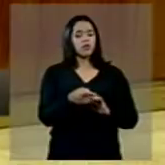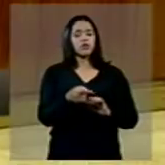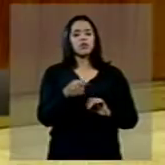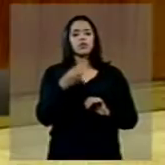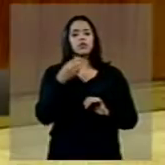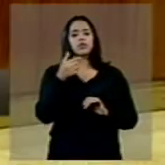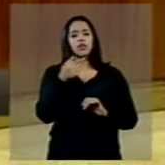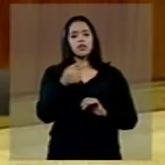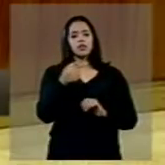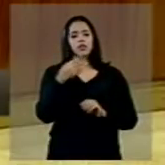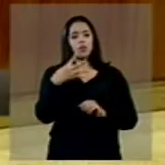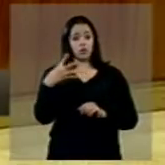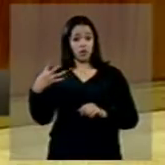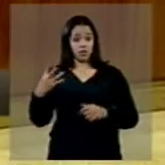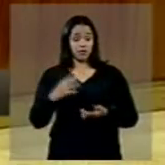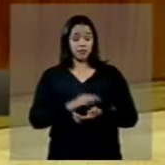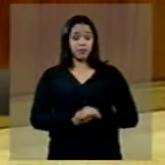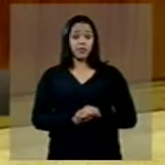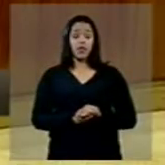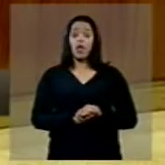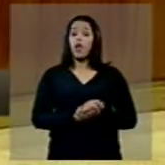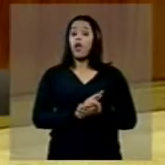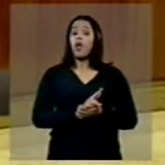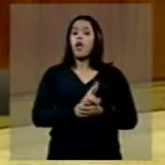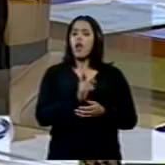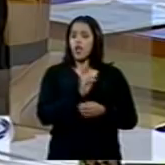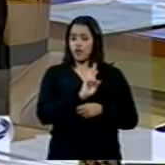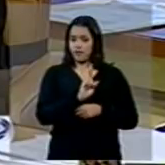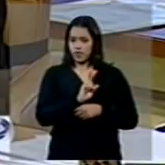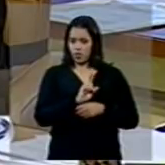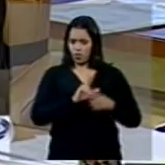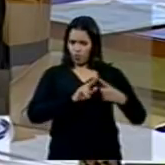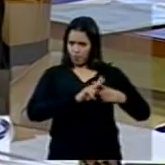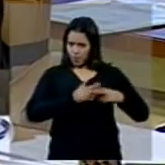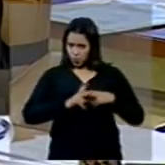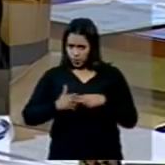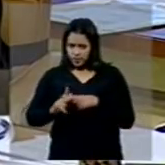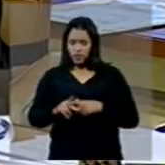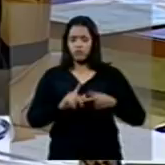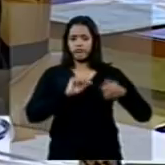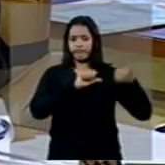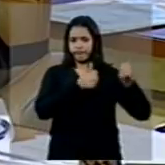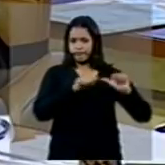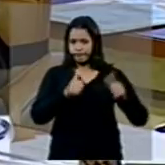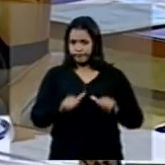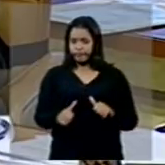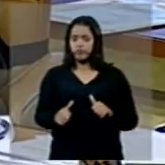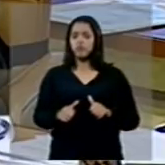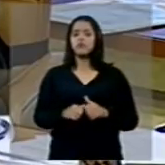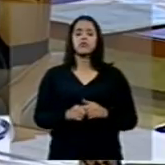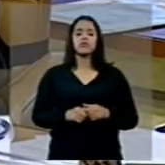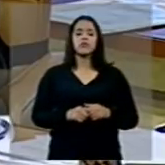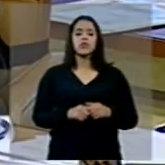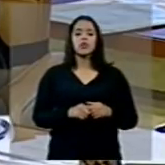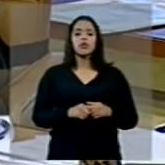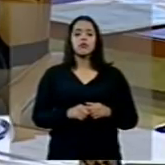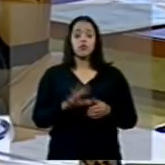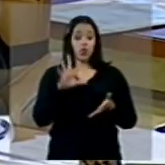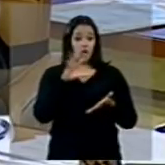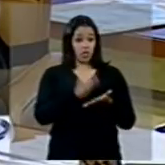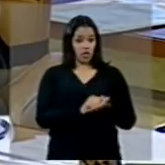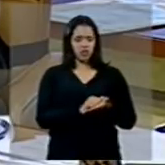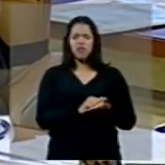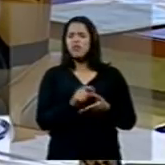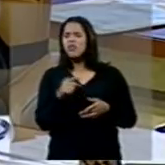É de 85. A revisão do eleitorado, e esta é a legislação citada na petição inicial. A revisão do eleitorado... Essa é a lei